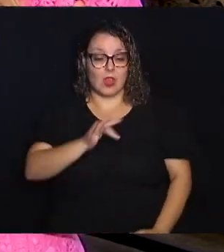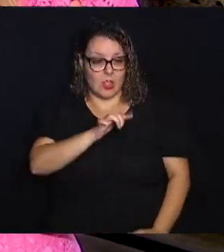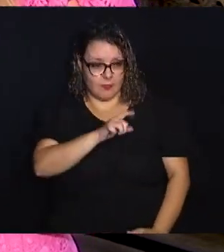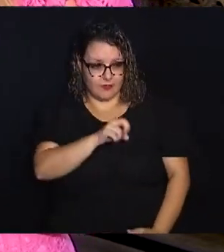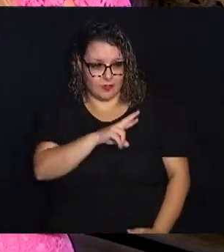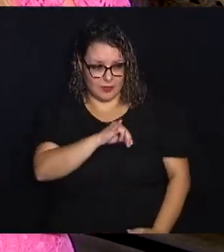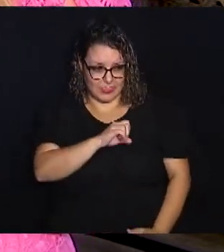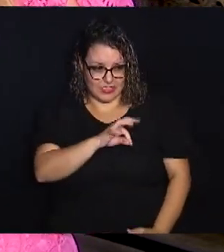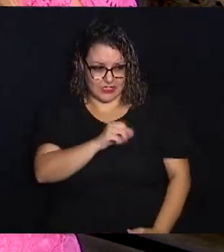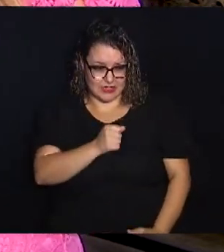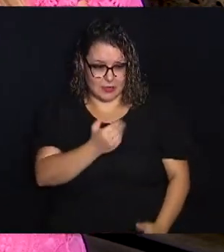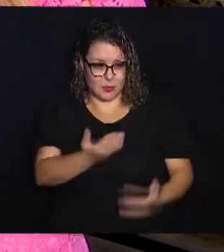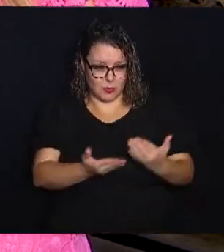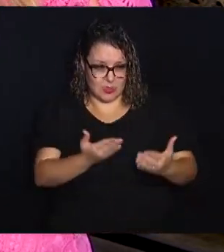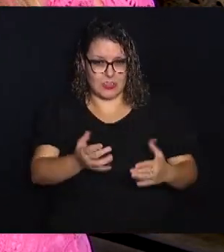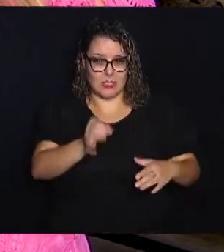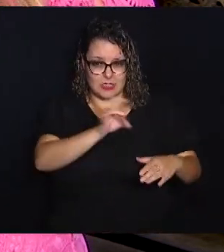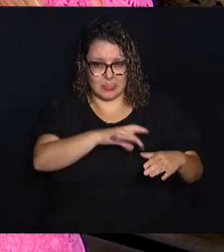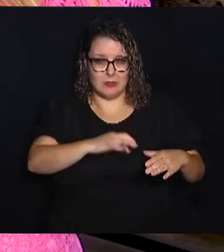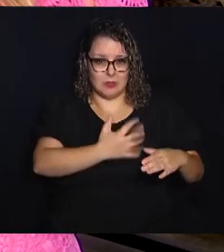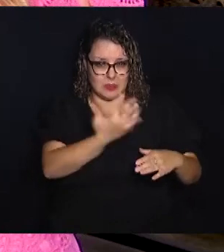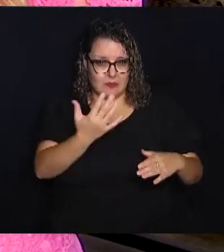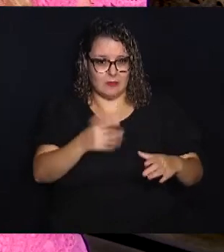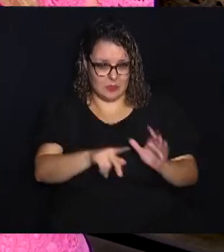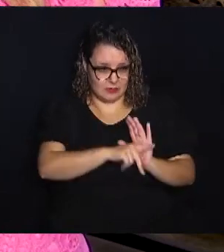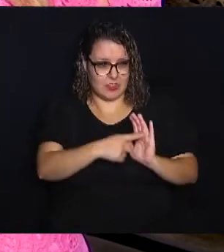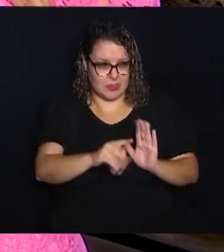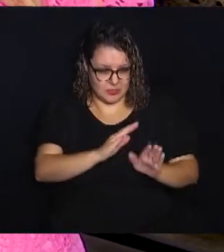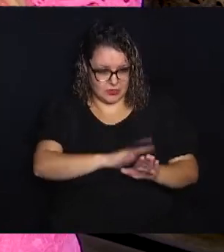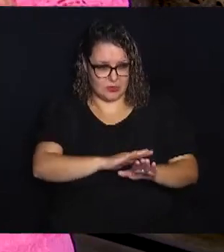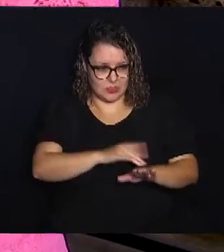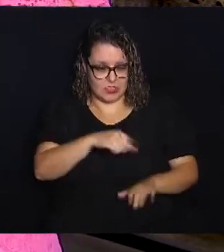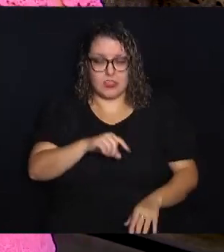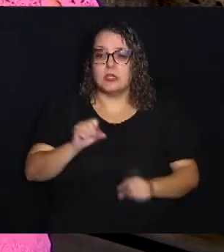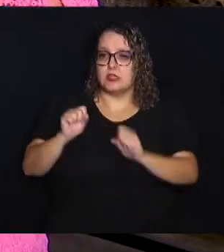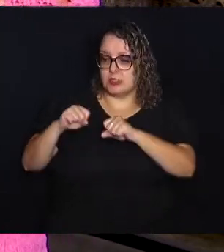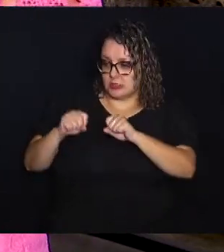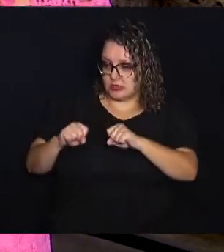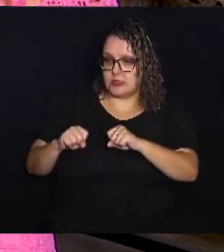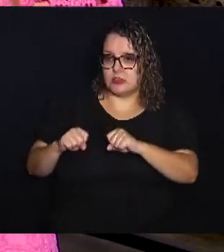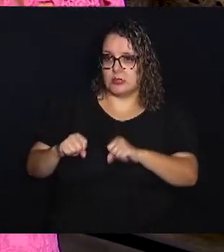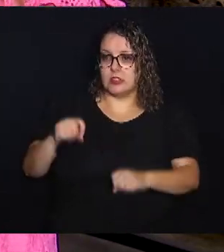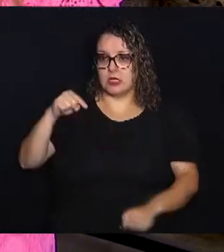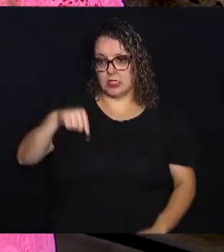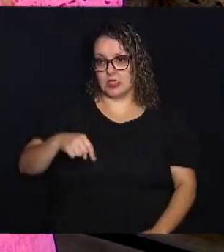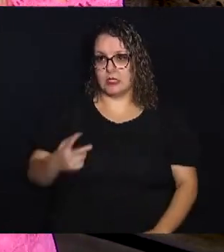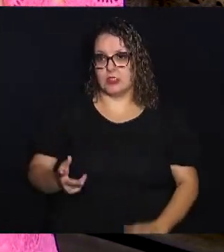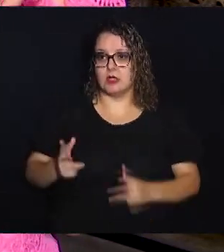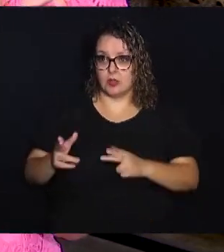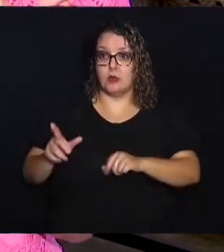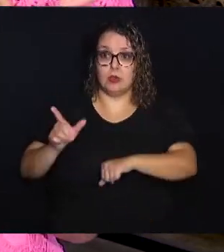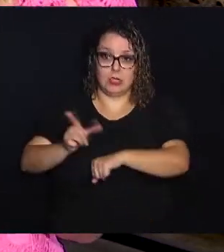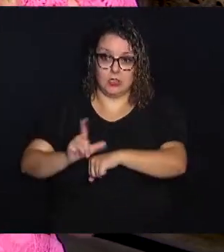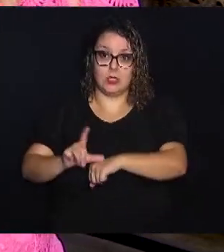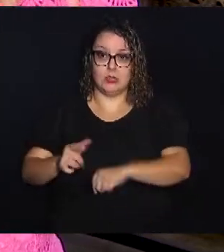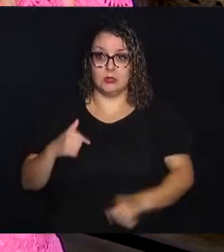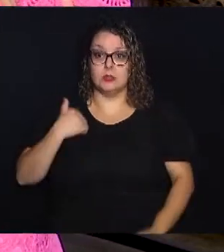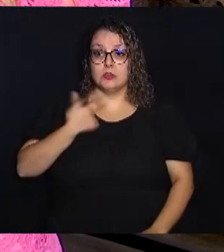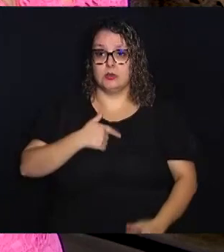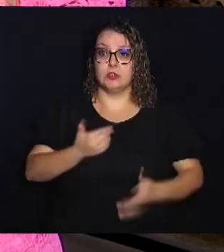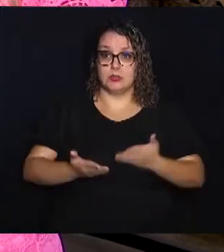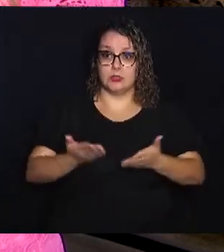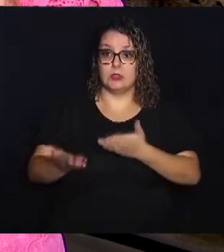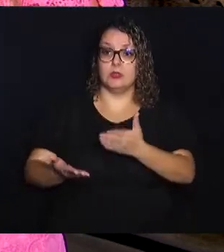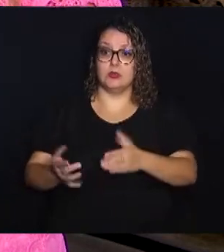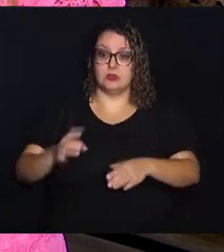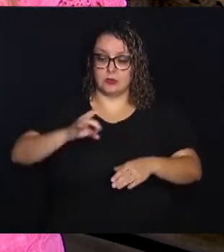Bom, a florista ela tem que também cuidar da planta, faz parte isso da função de vocês? Faz parte. Aqui como é uma loja, né,